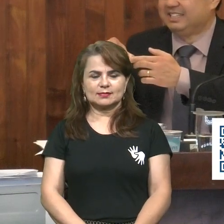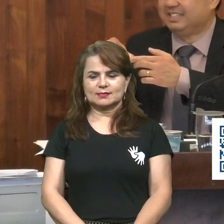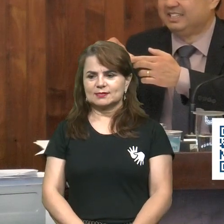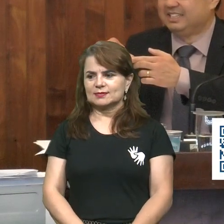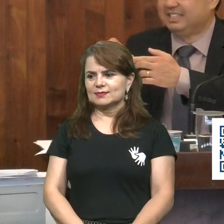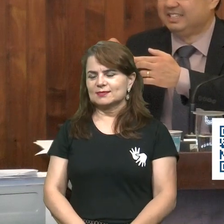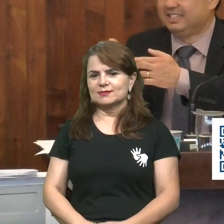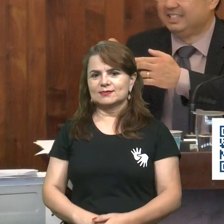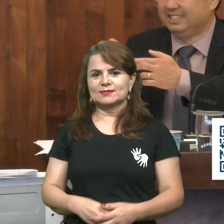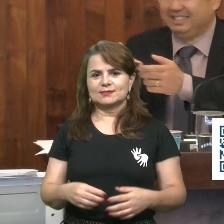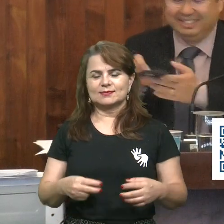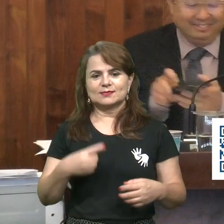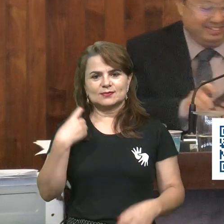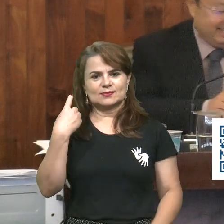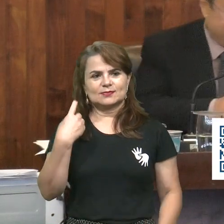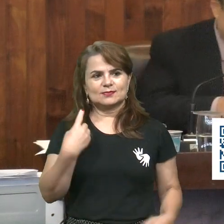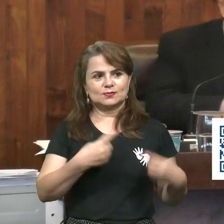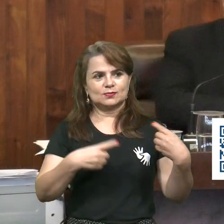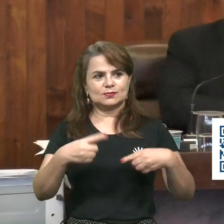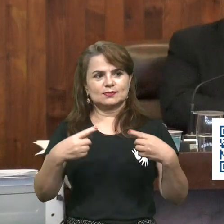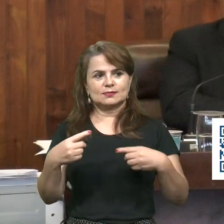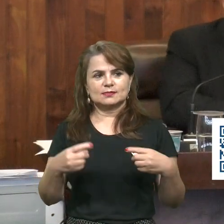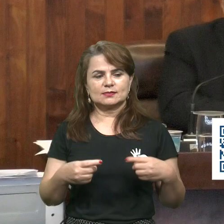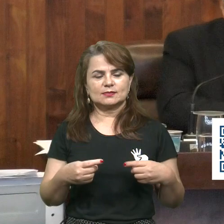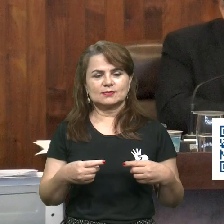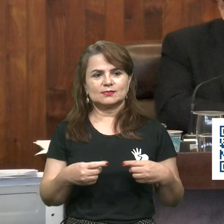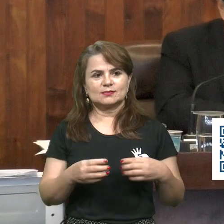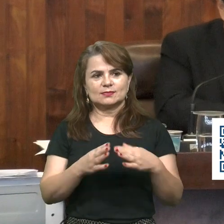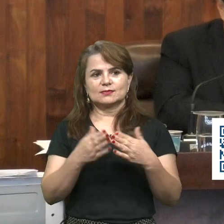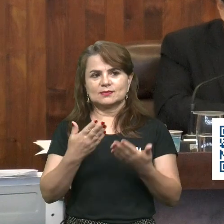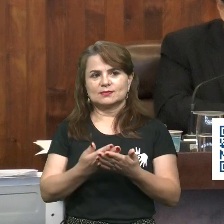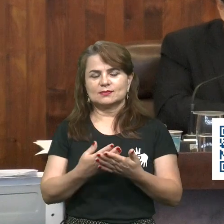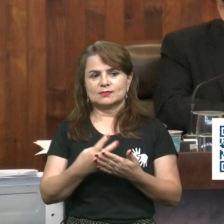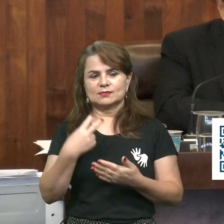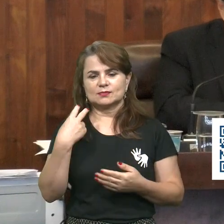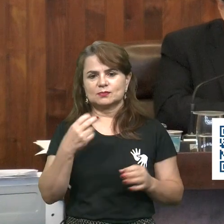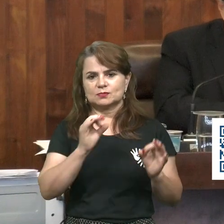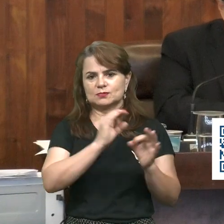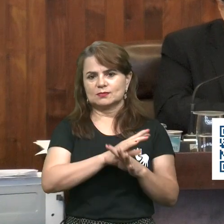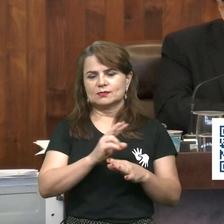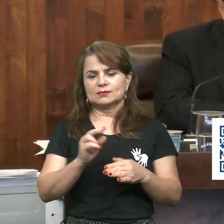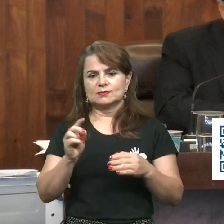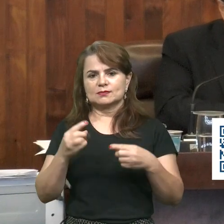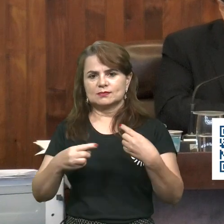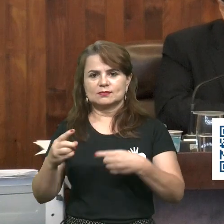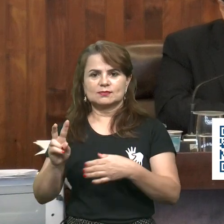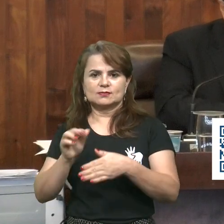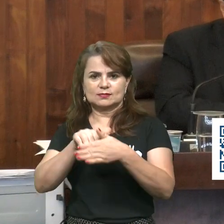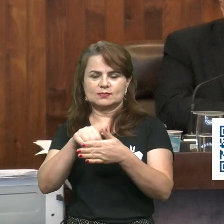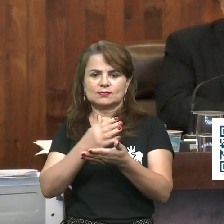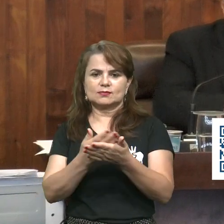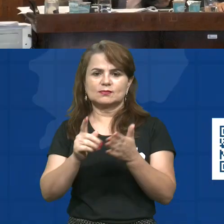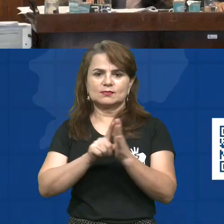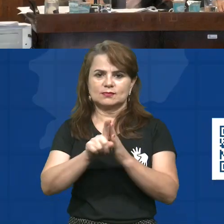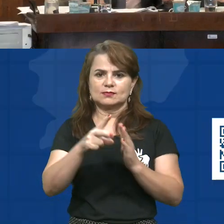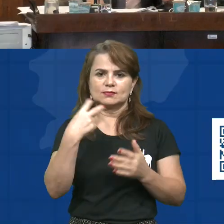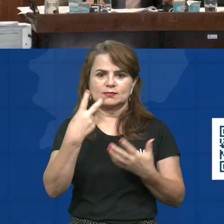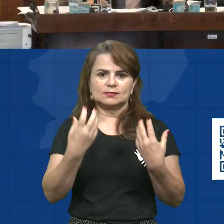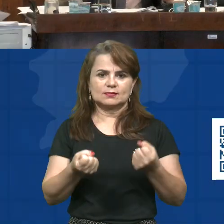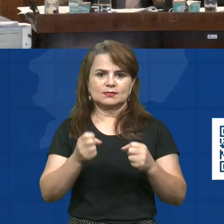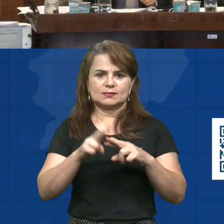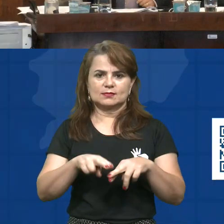Em discussão, requerimento? Não havendo vereadores inscritos, está em discussão, está em votação. Os vereadores que estão favoráveis permaneçam como se encontram. Aprovado.